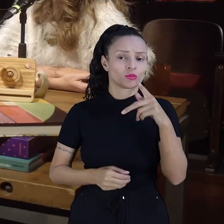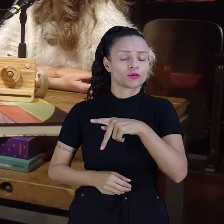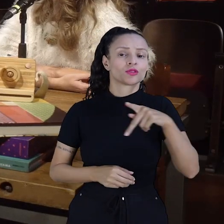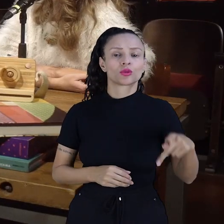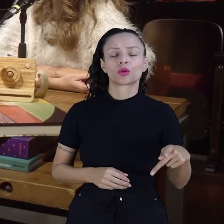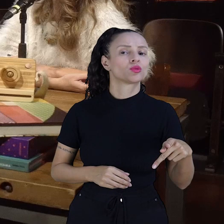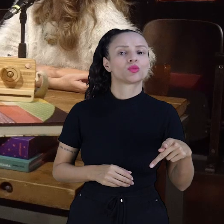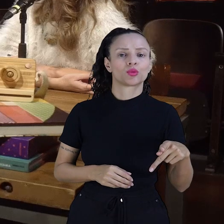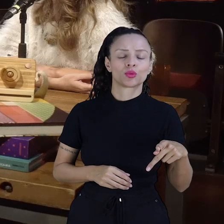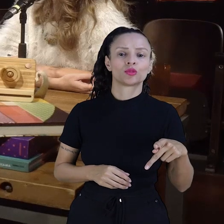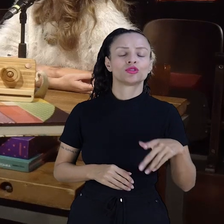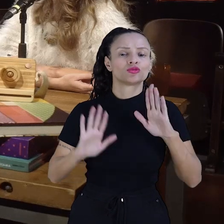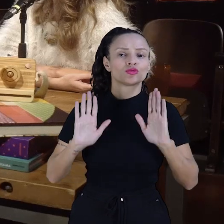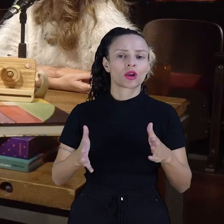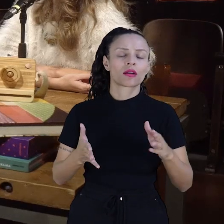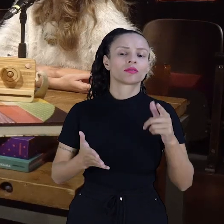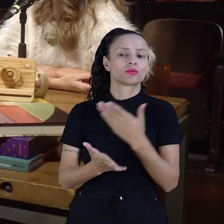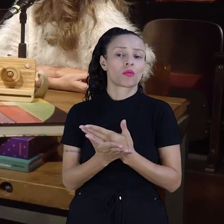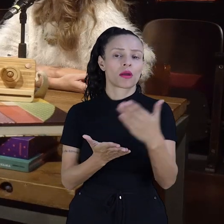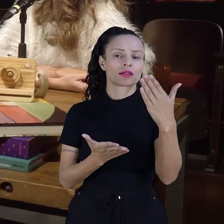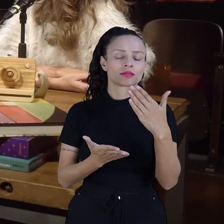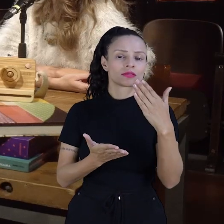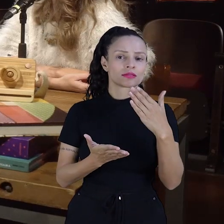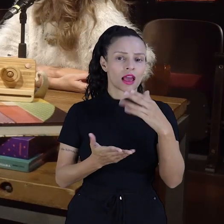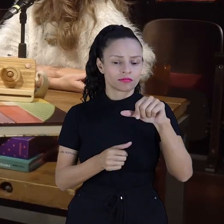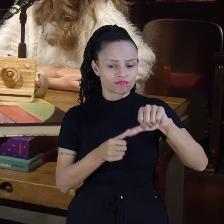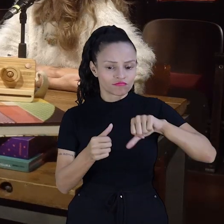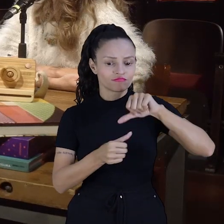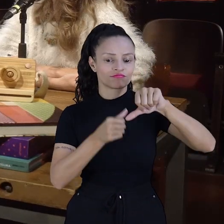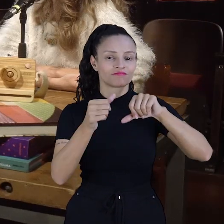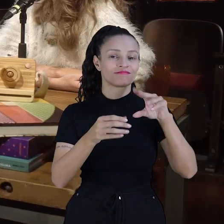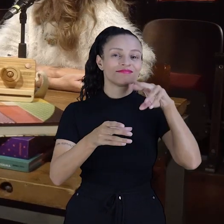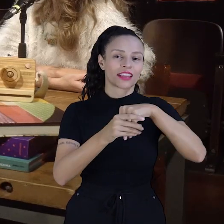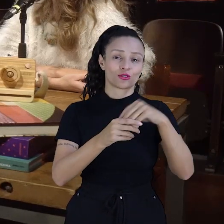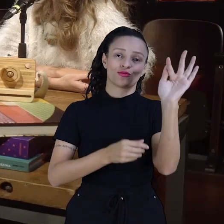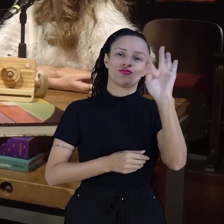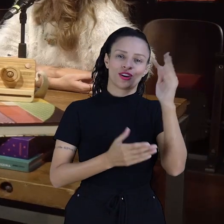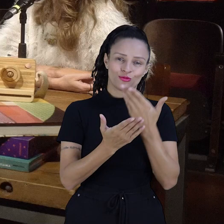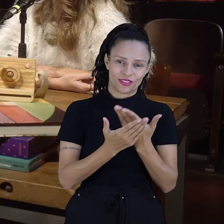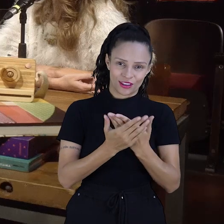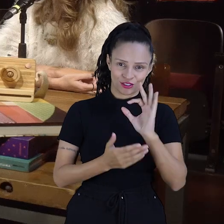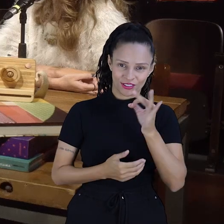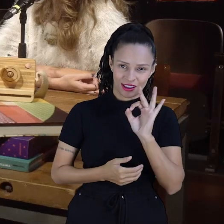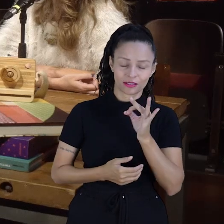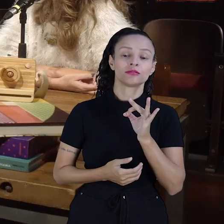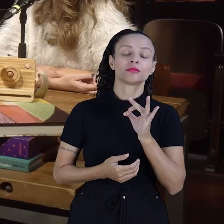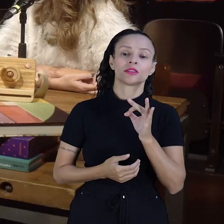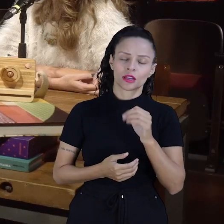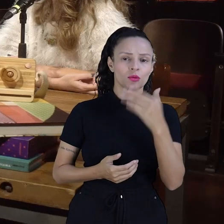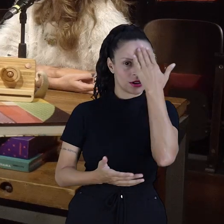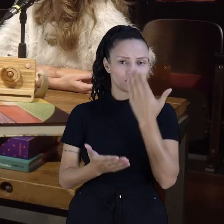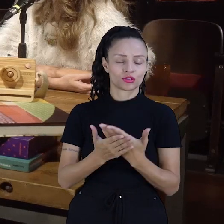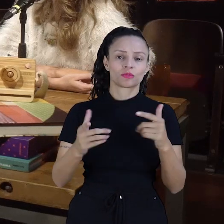formação inicial, né, do professor, a gente já começa a se formatar na faculdade, Guga. Já